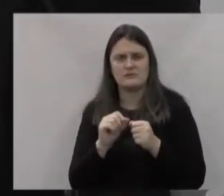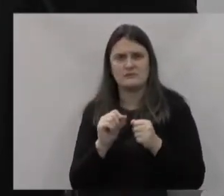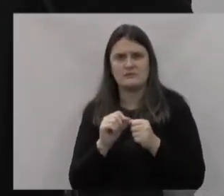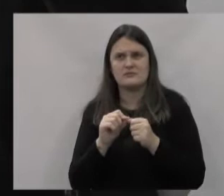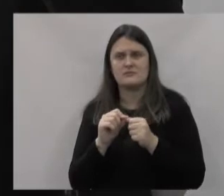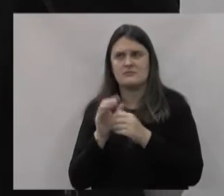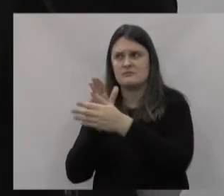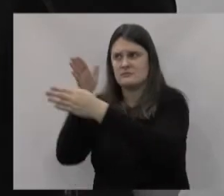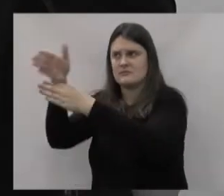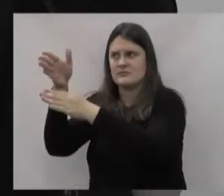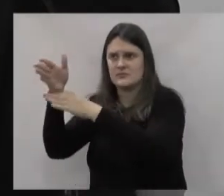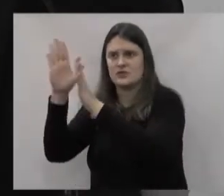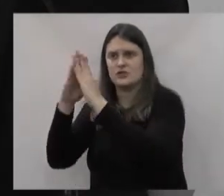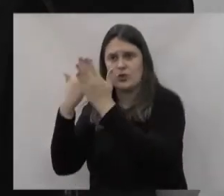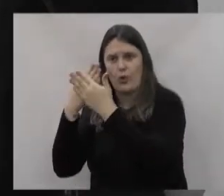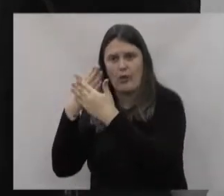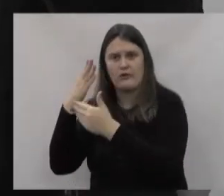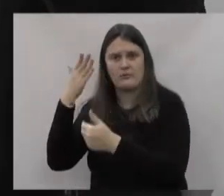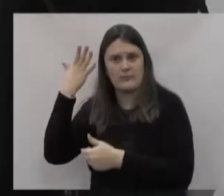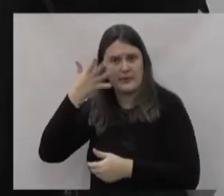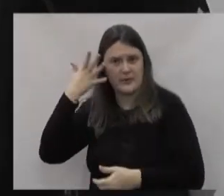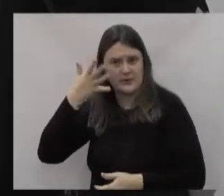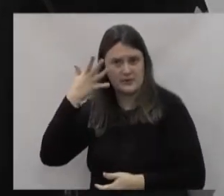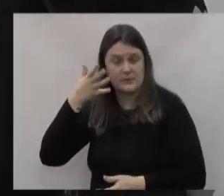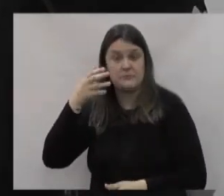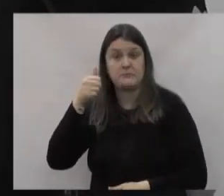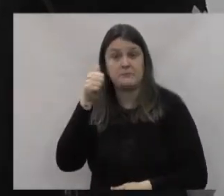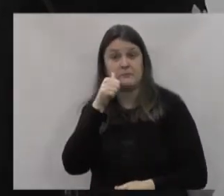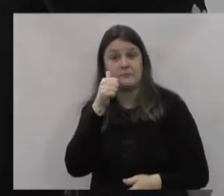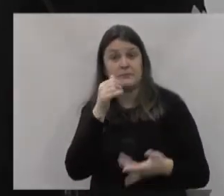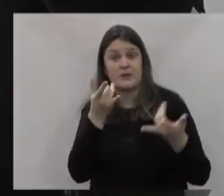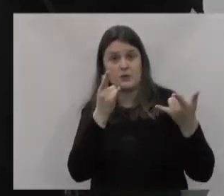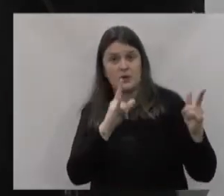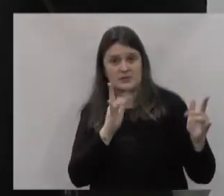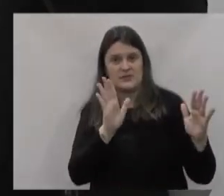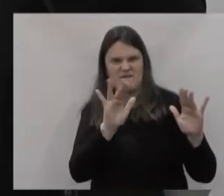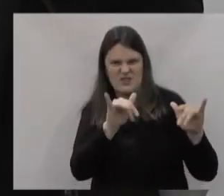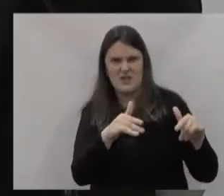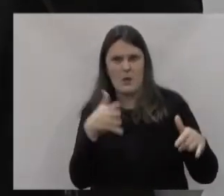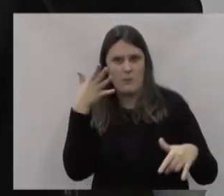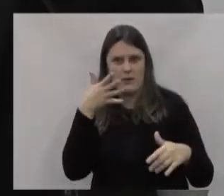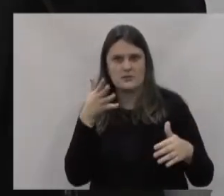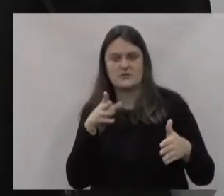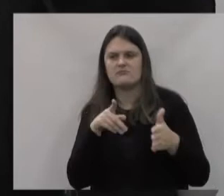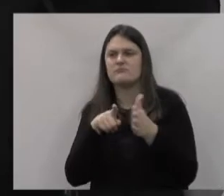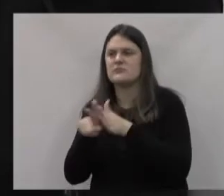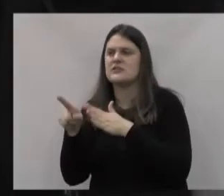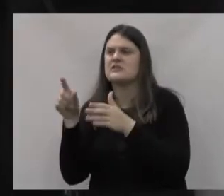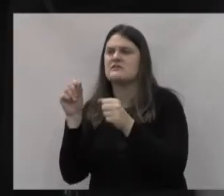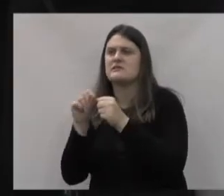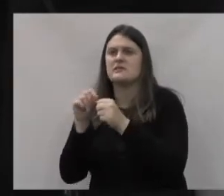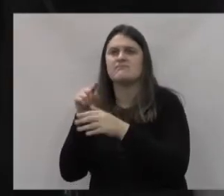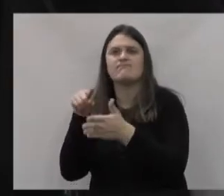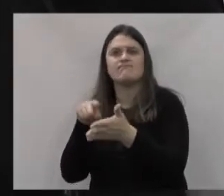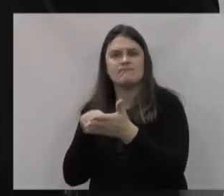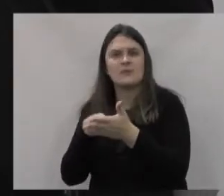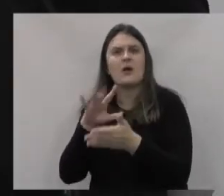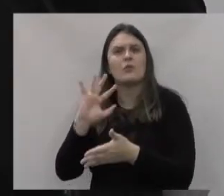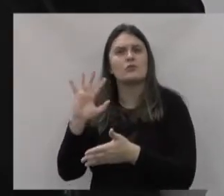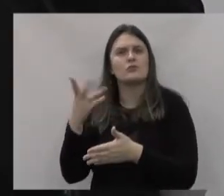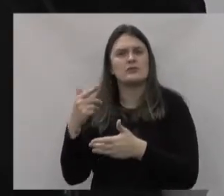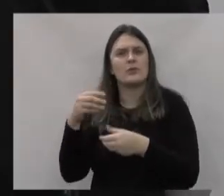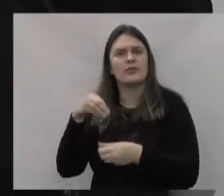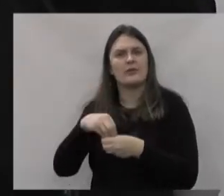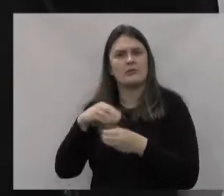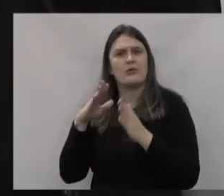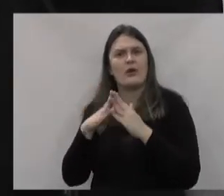numa escola, numa palestra que foi realizada. Então, a adolescente nos procurou e fez a denúncia que estava acontecendo a